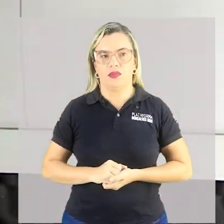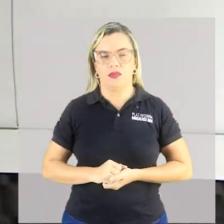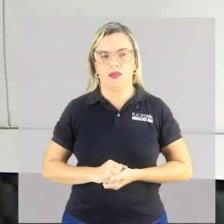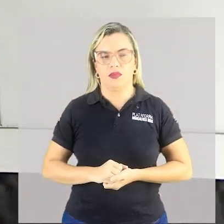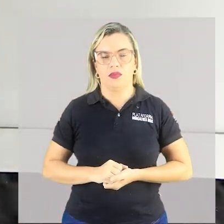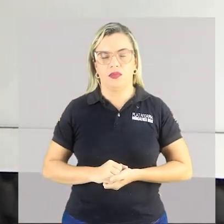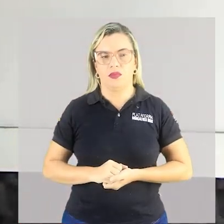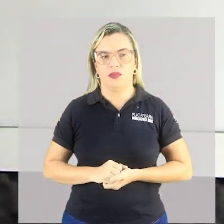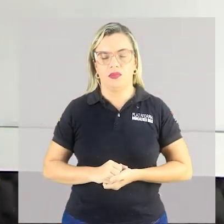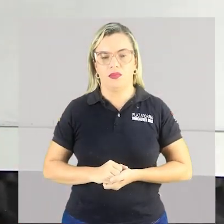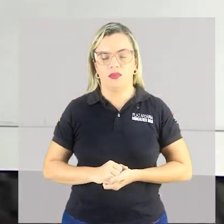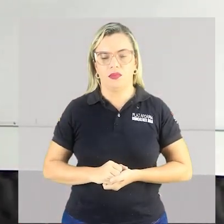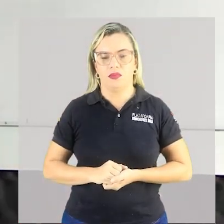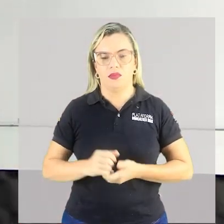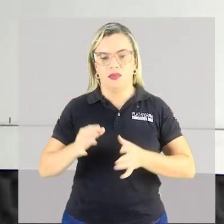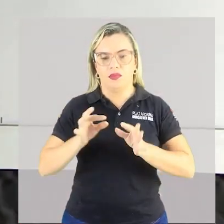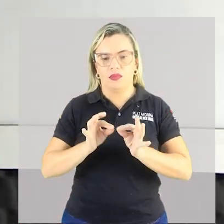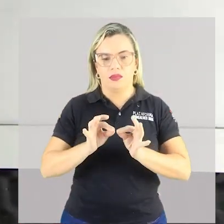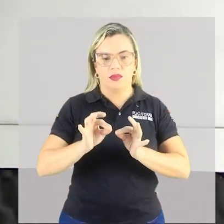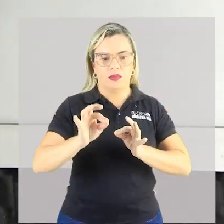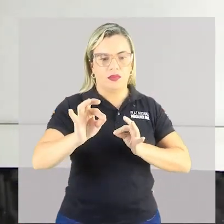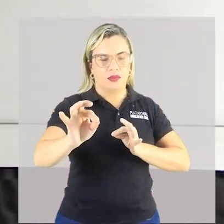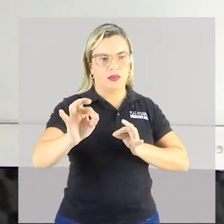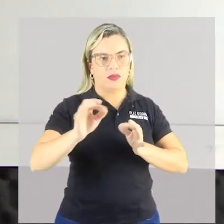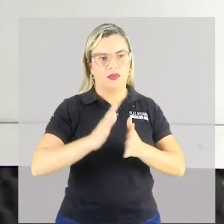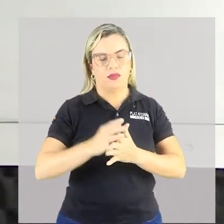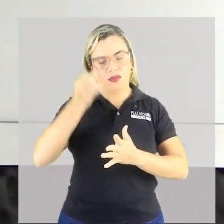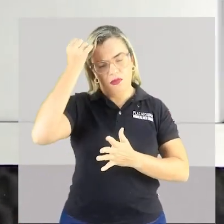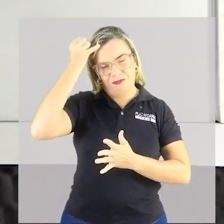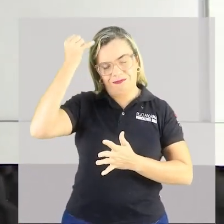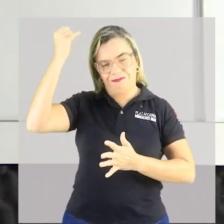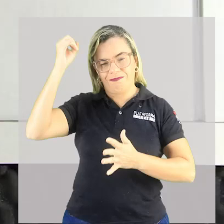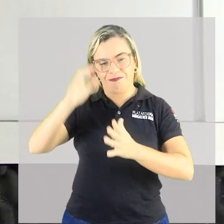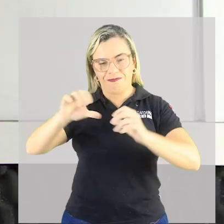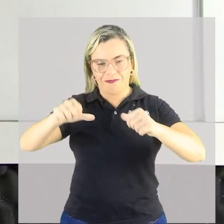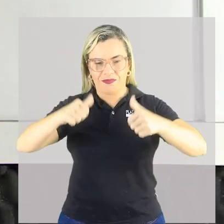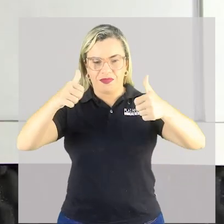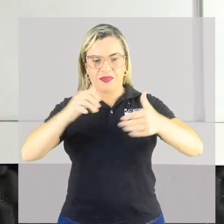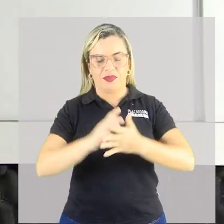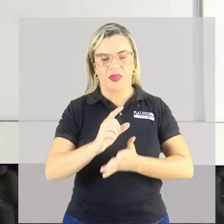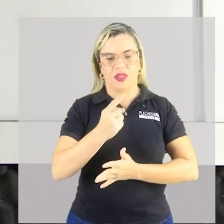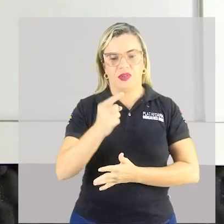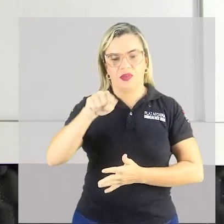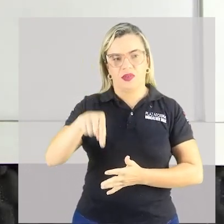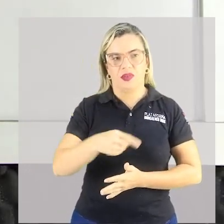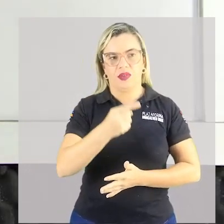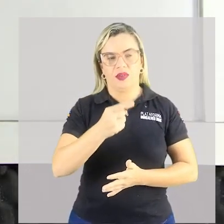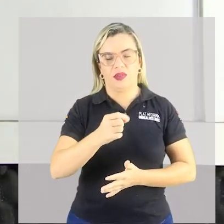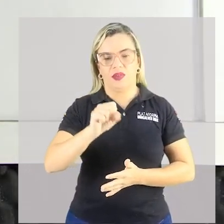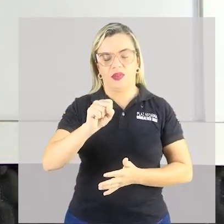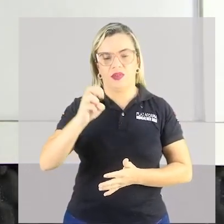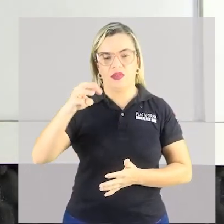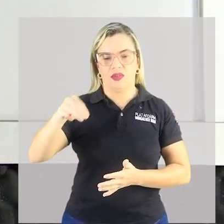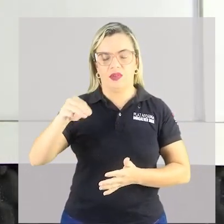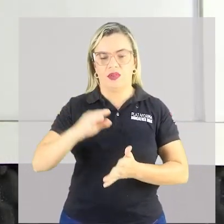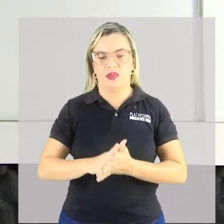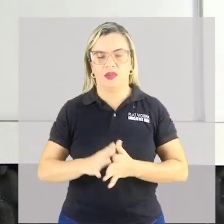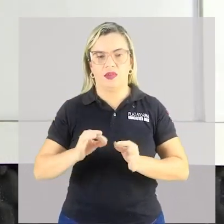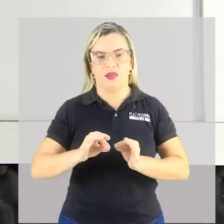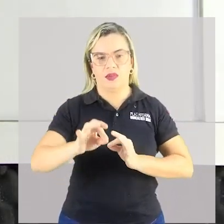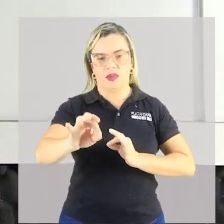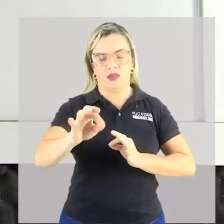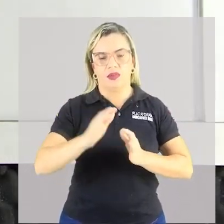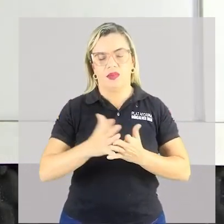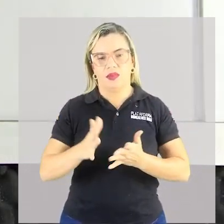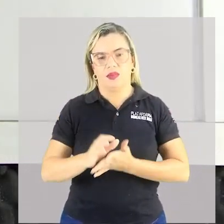a distância ideal é de quanto? De 1,8 metros, né? É 1,80 m de